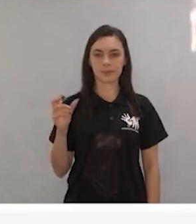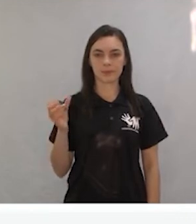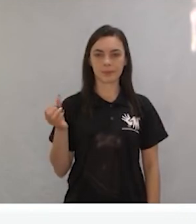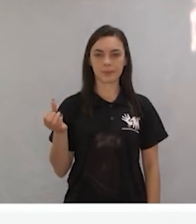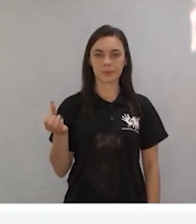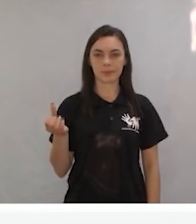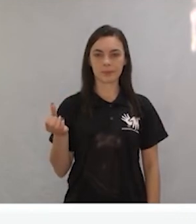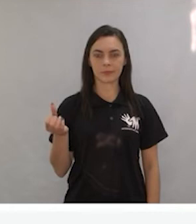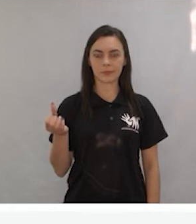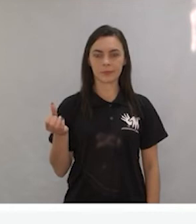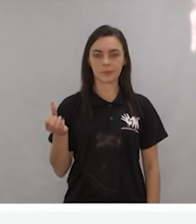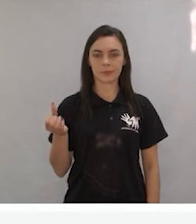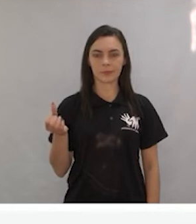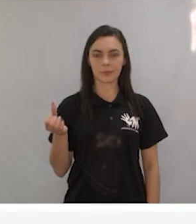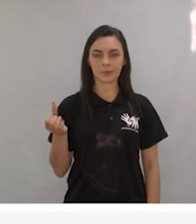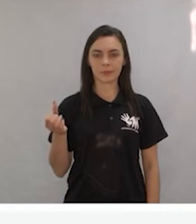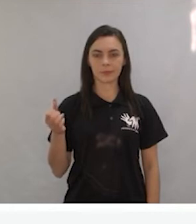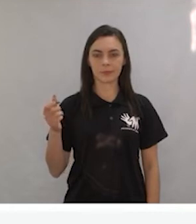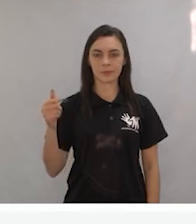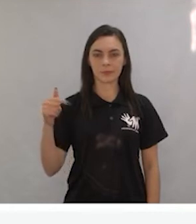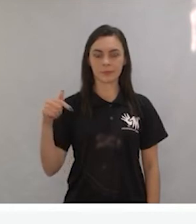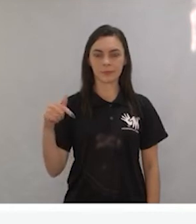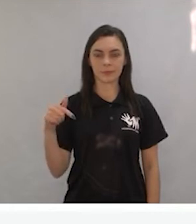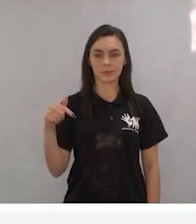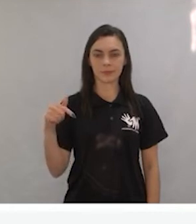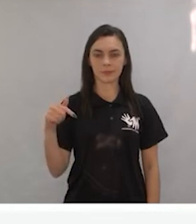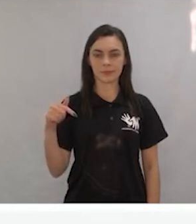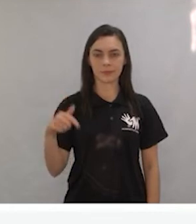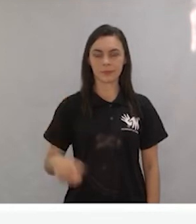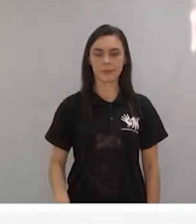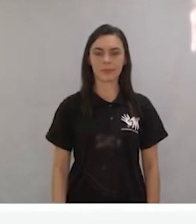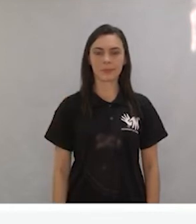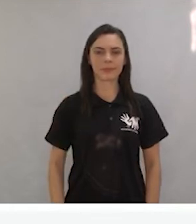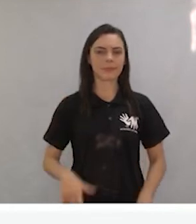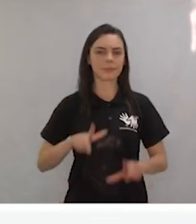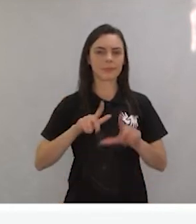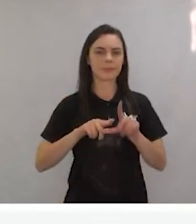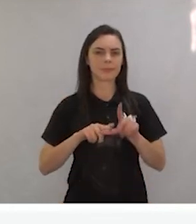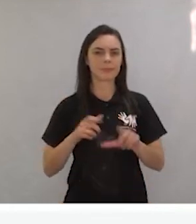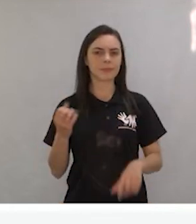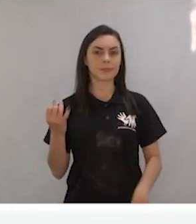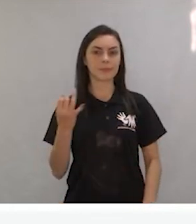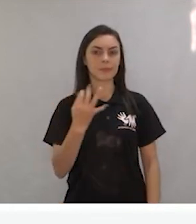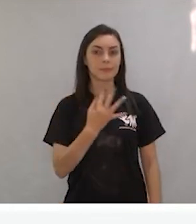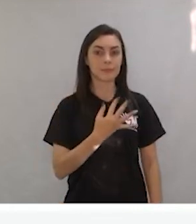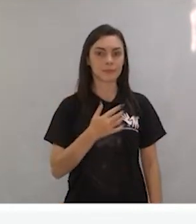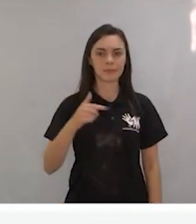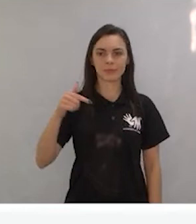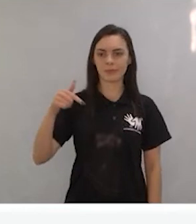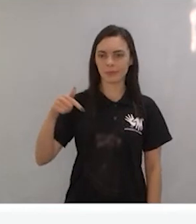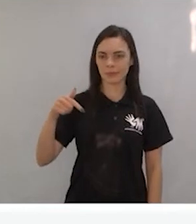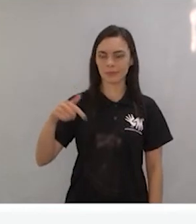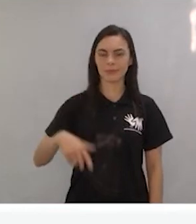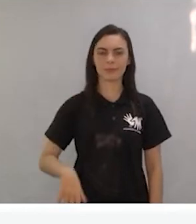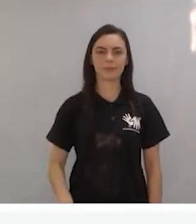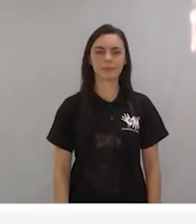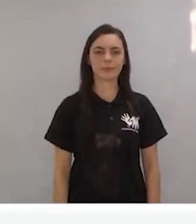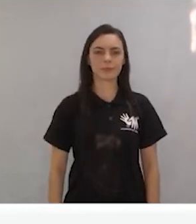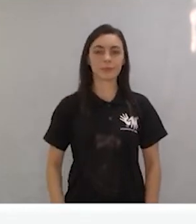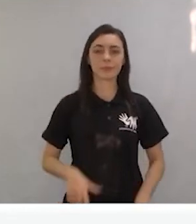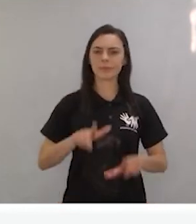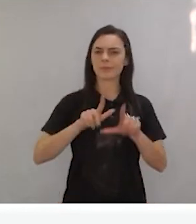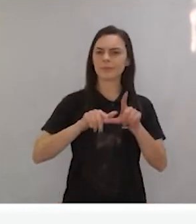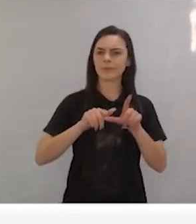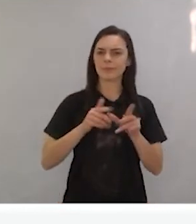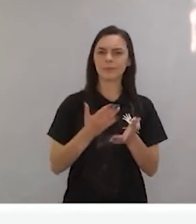quatro, cinco, seis, sete. Quantas letras? Sete